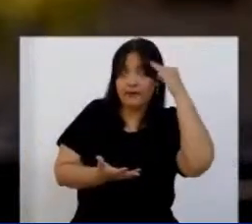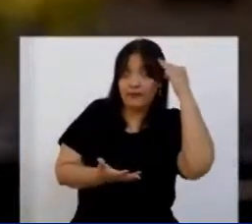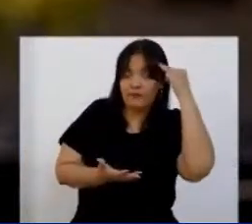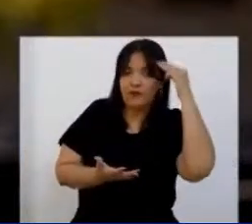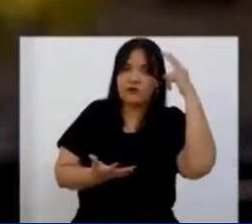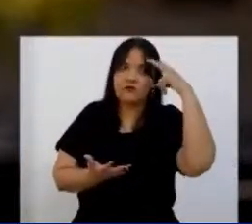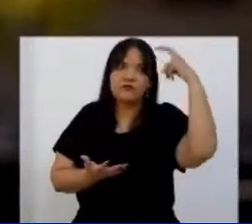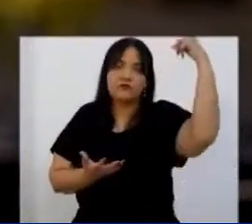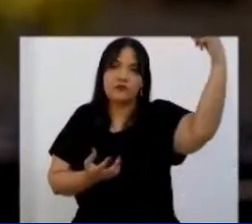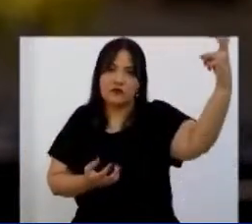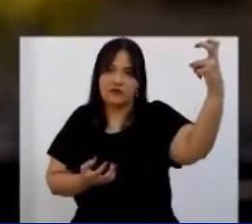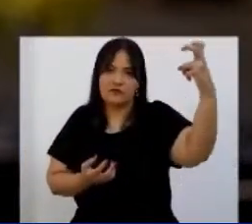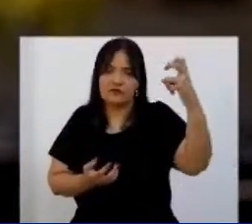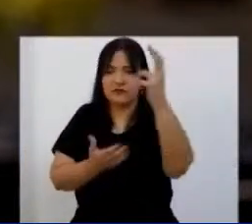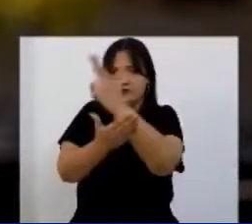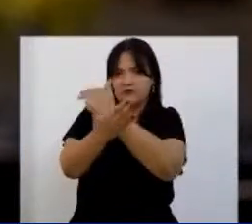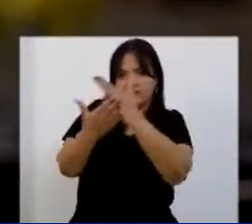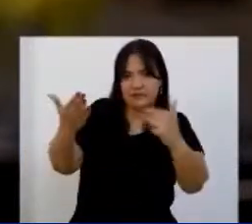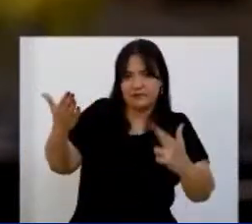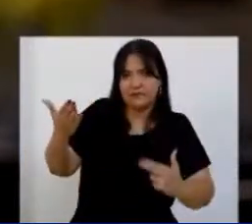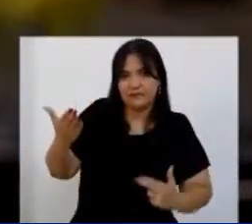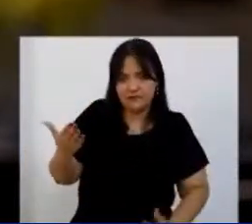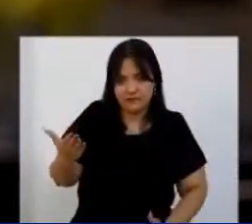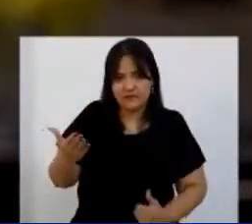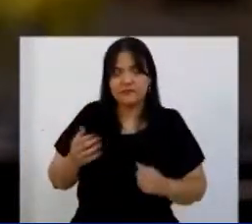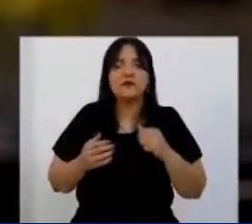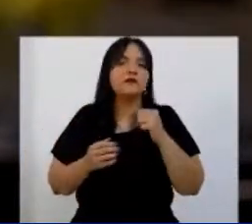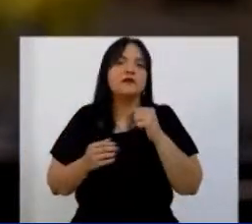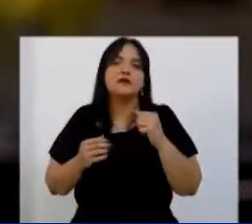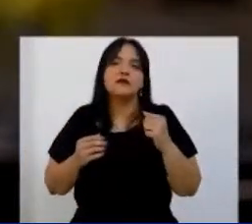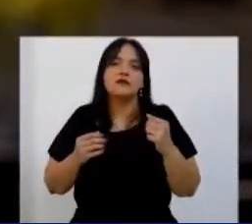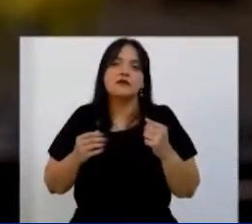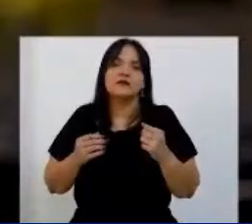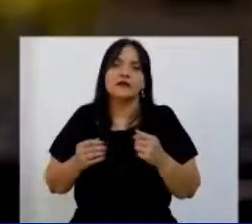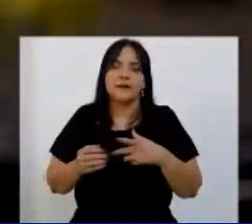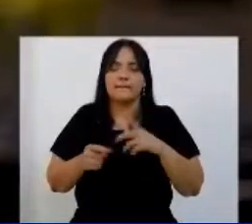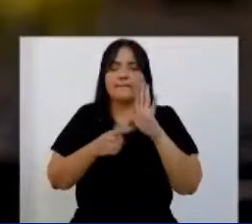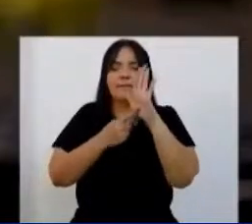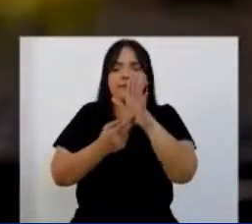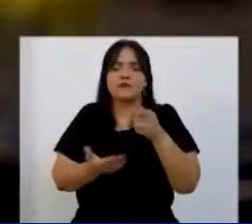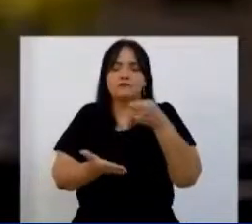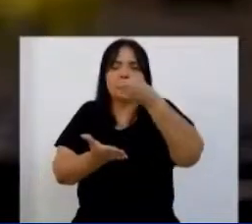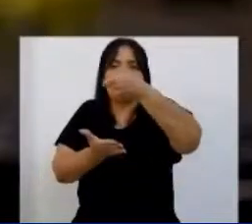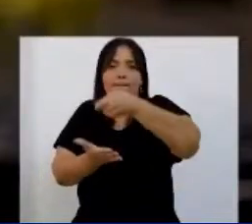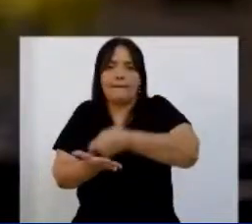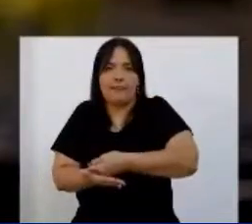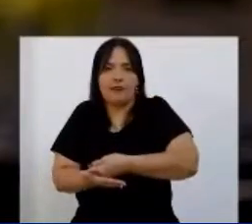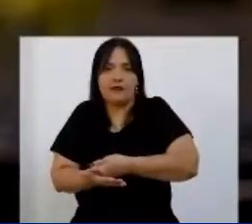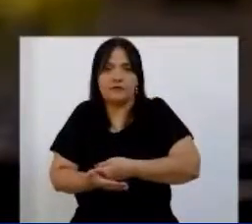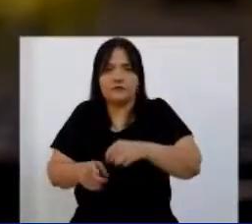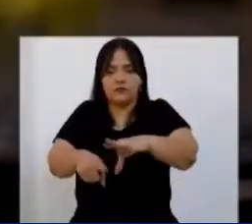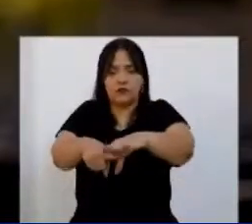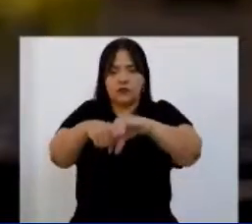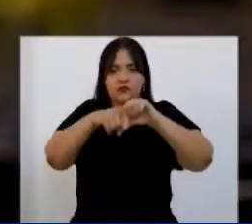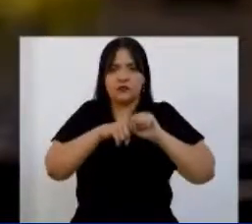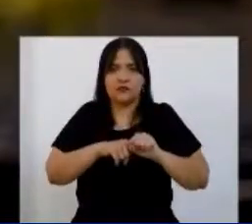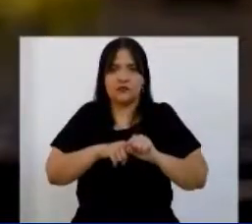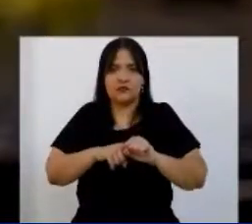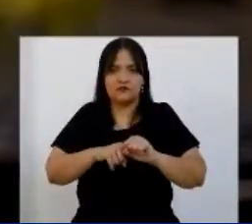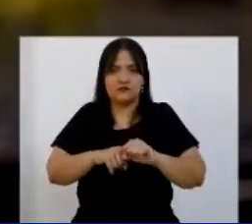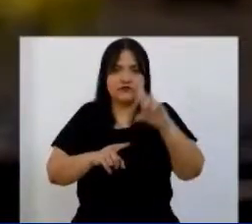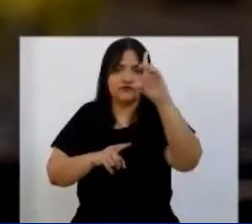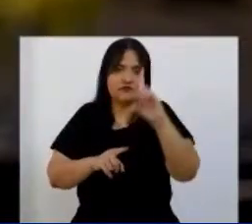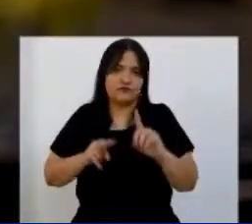da produção artística e do patrimônio cultural, bem como ações afirmativas para a defesa e promoção dos